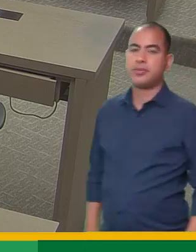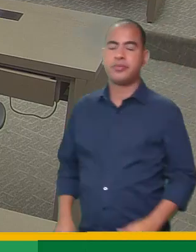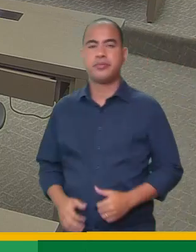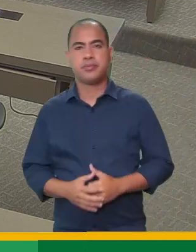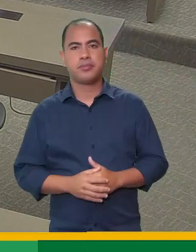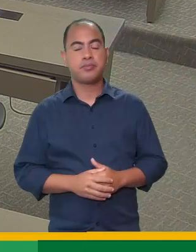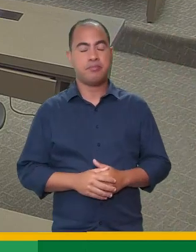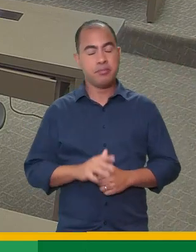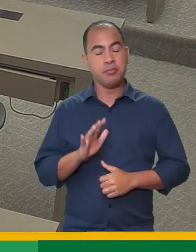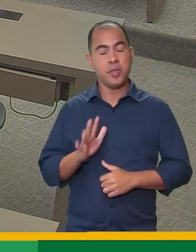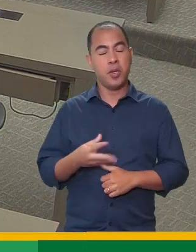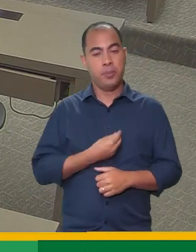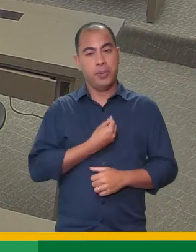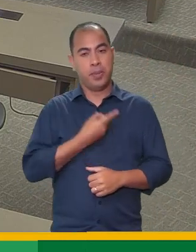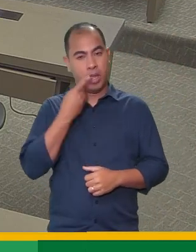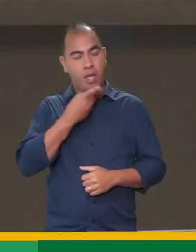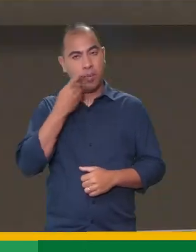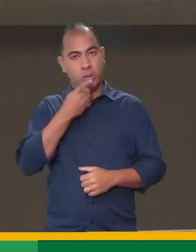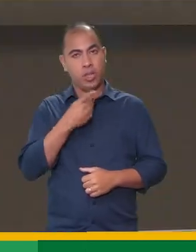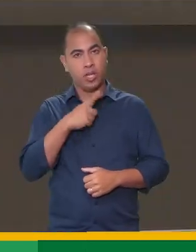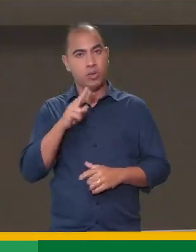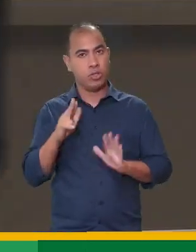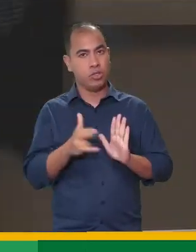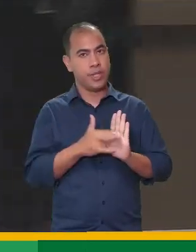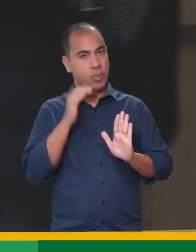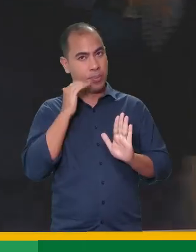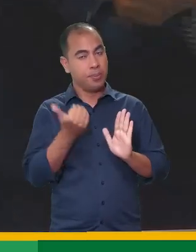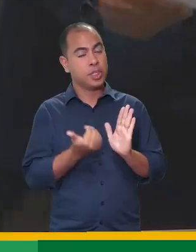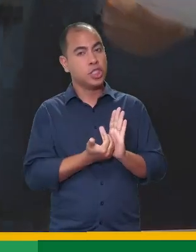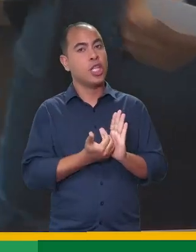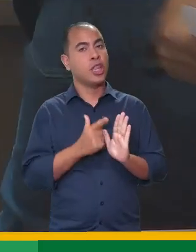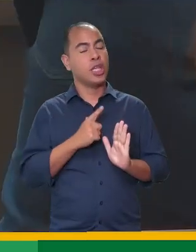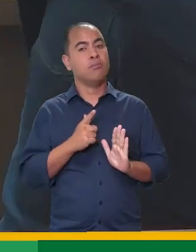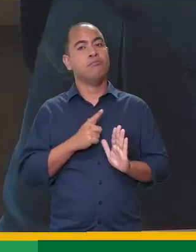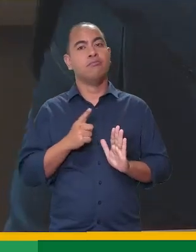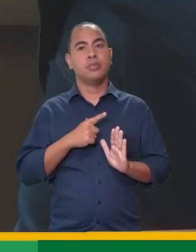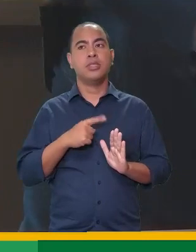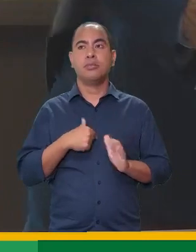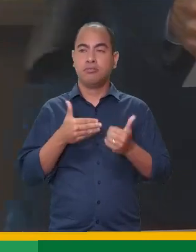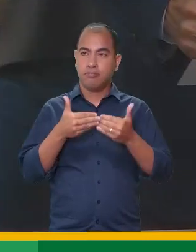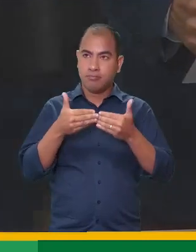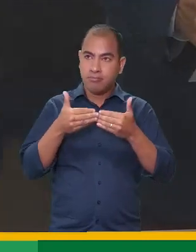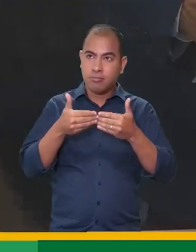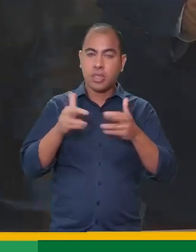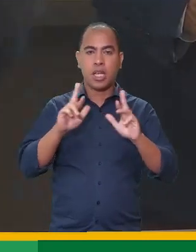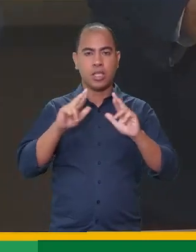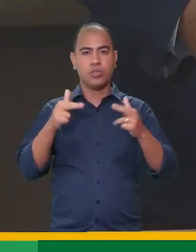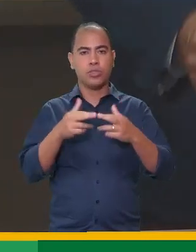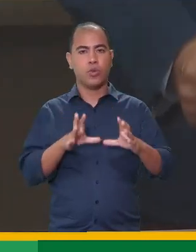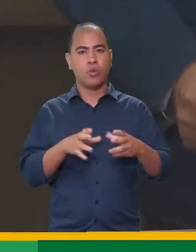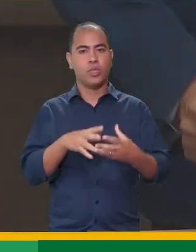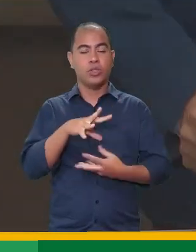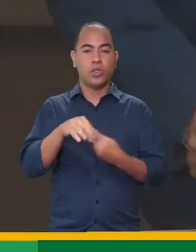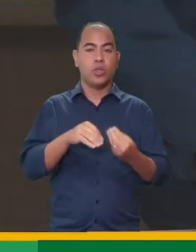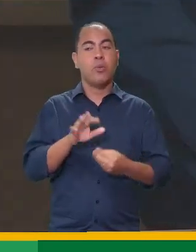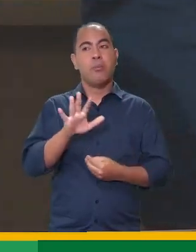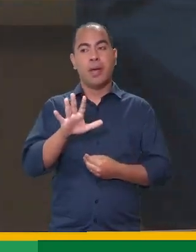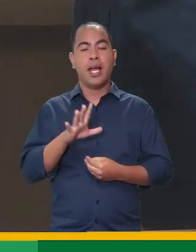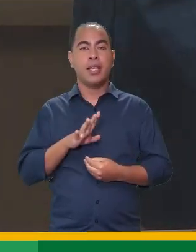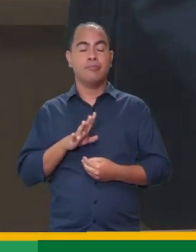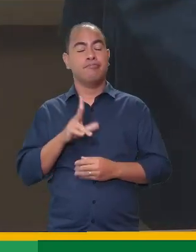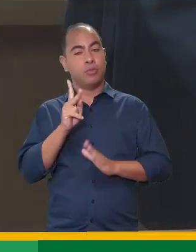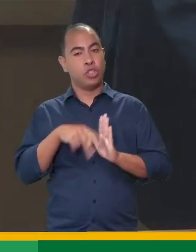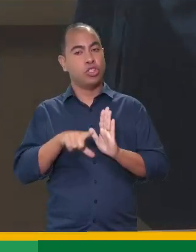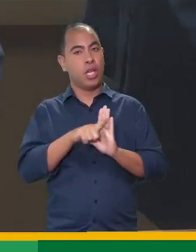seguinte, eu declaro aberta a comissão, como o projeto é de minha relatoria, eu passo a presidência a Vossa Excelência, para que conduza o